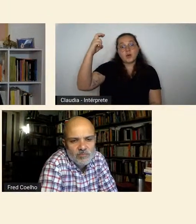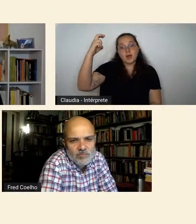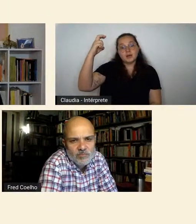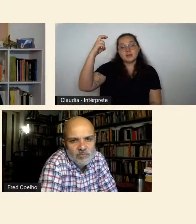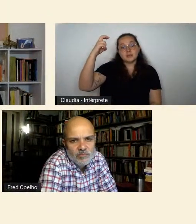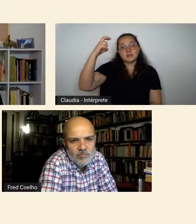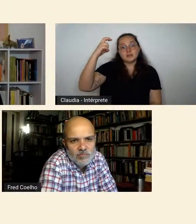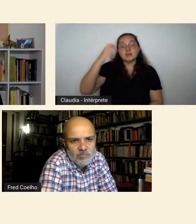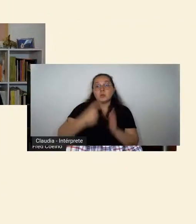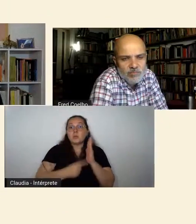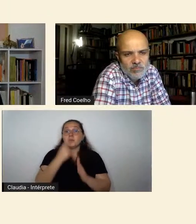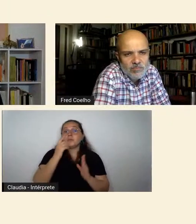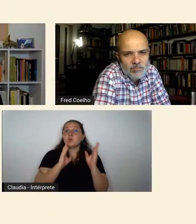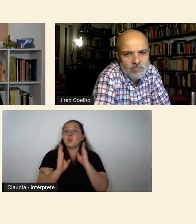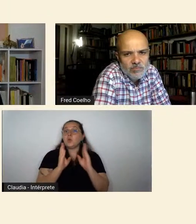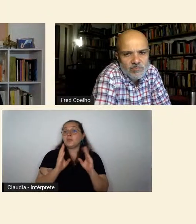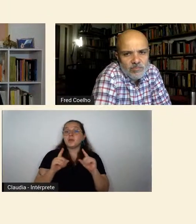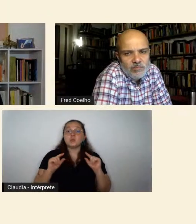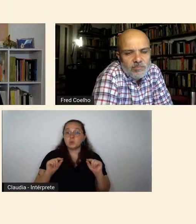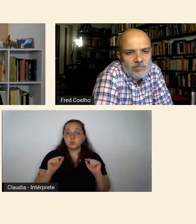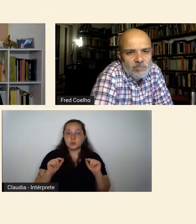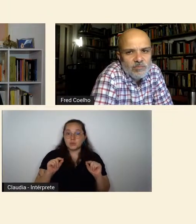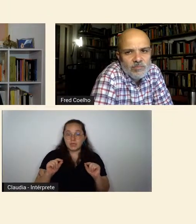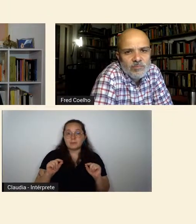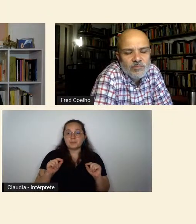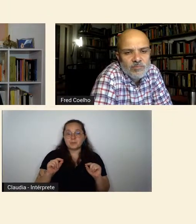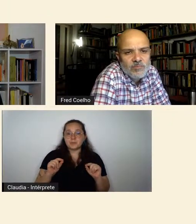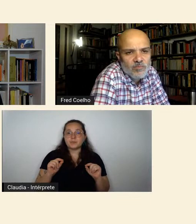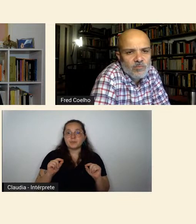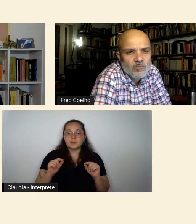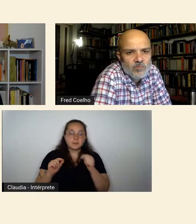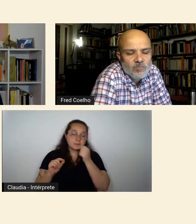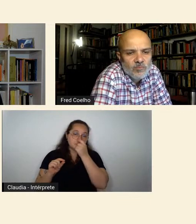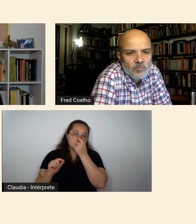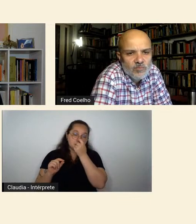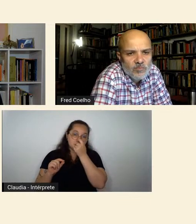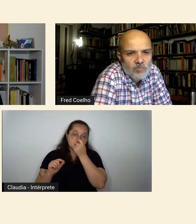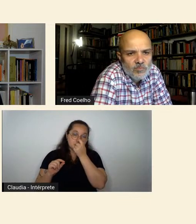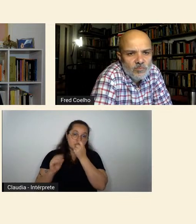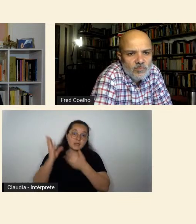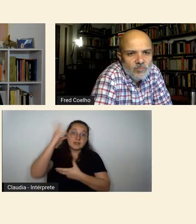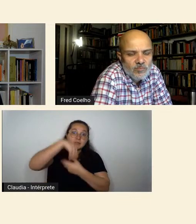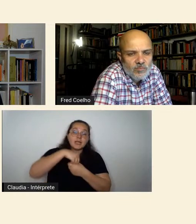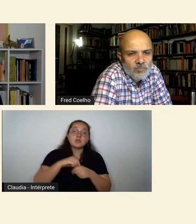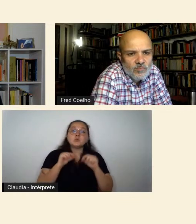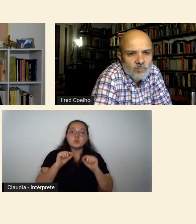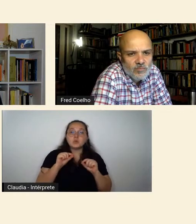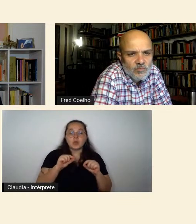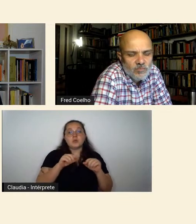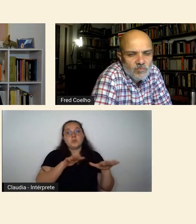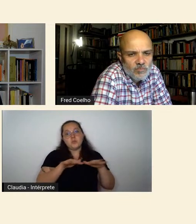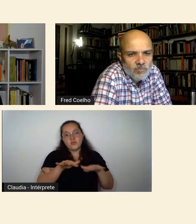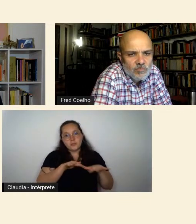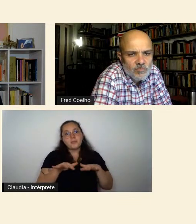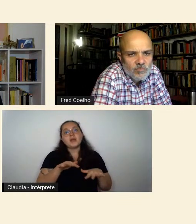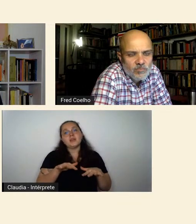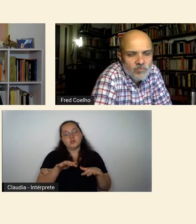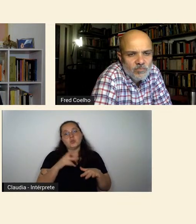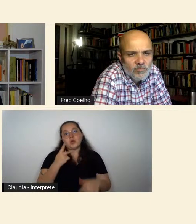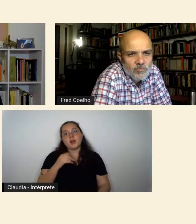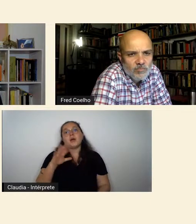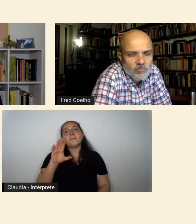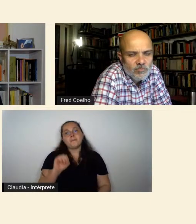momento muito rapidamente parte de um movimento pro fascista e depois eles abrem mão dessa